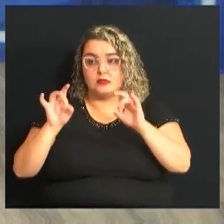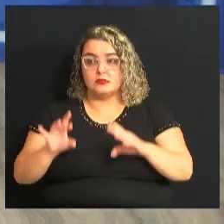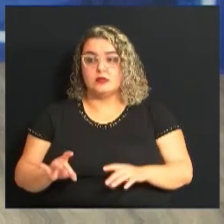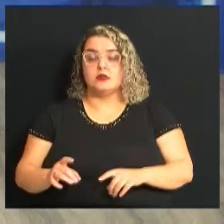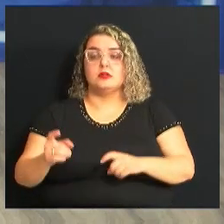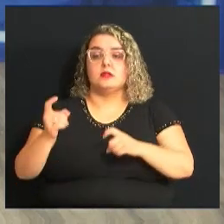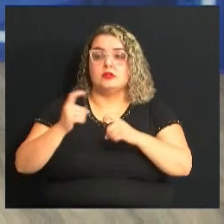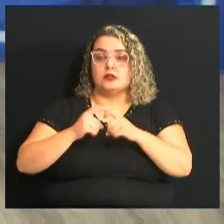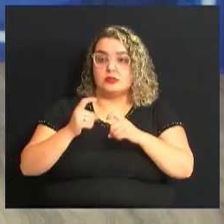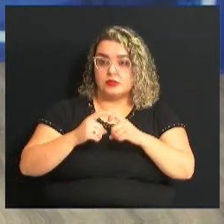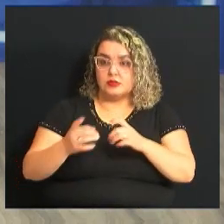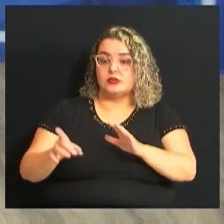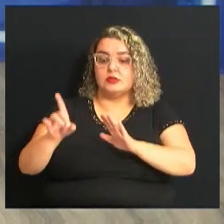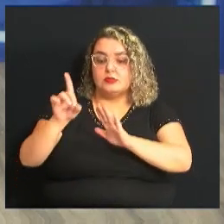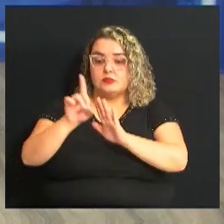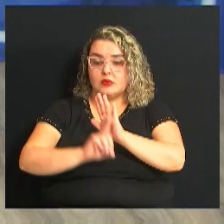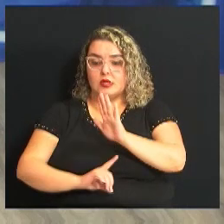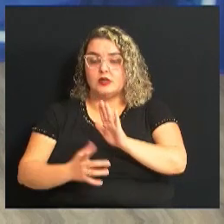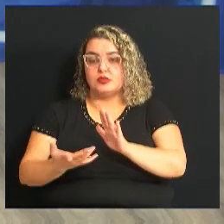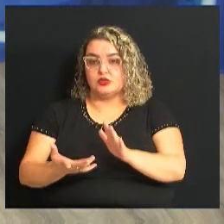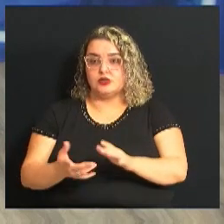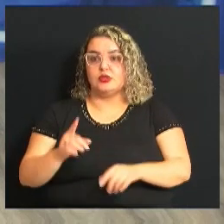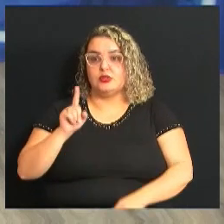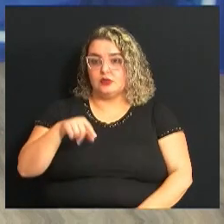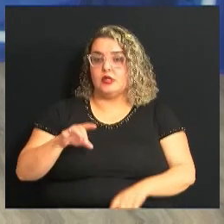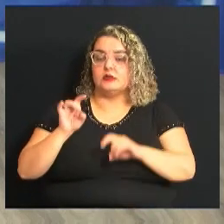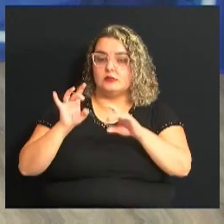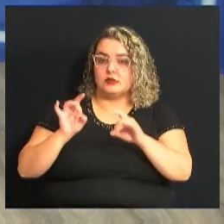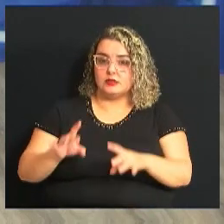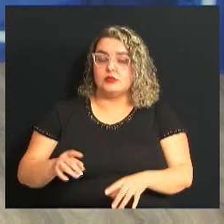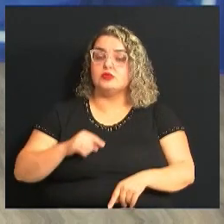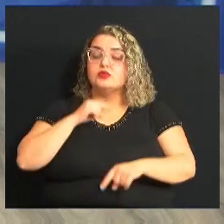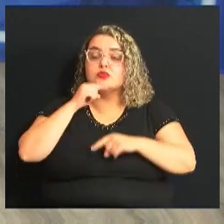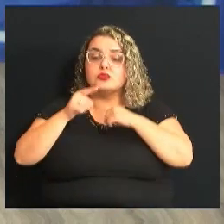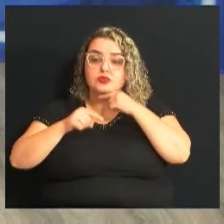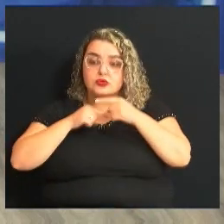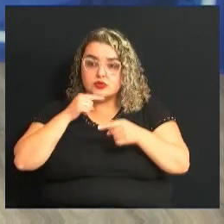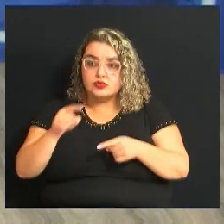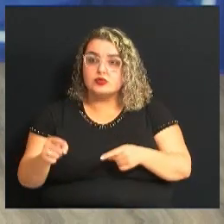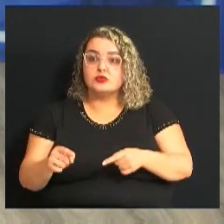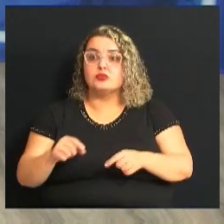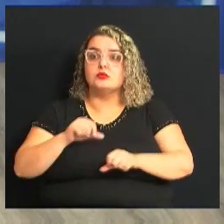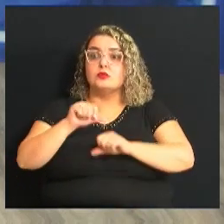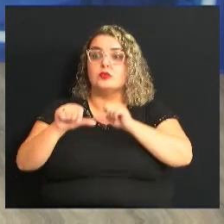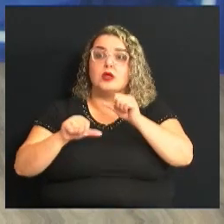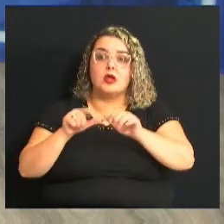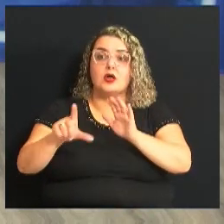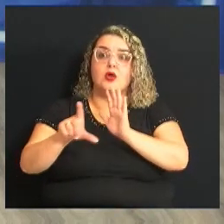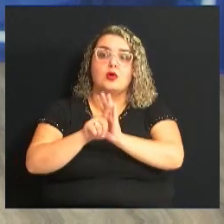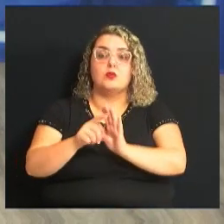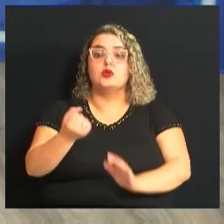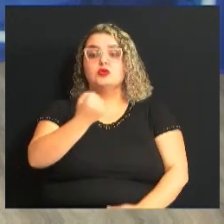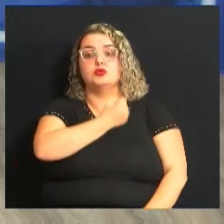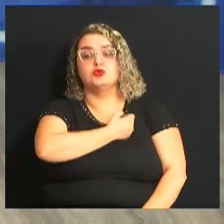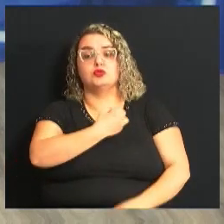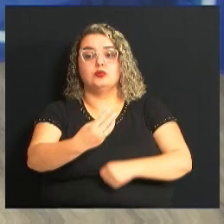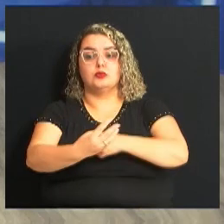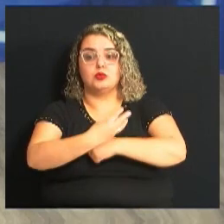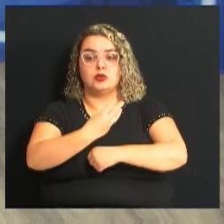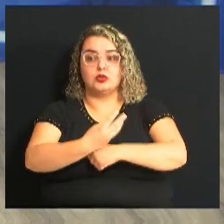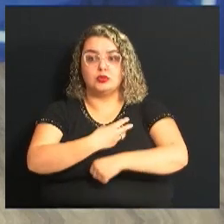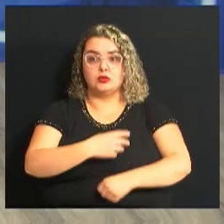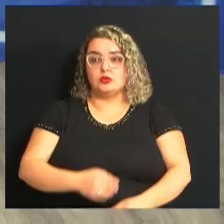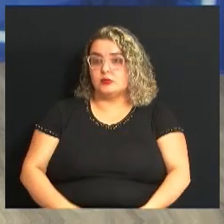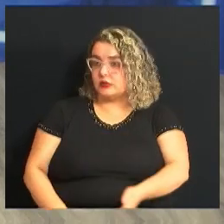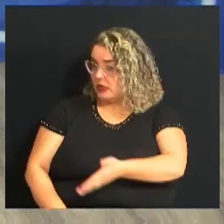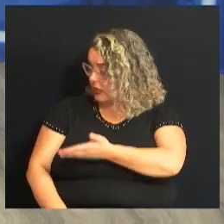Nicole Soares. Se você tiver alguma dúvida sobre este assunto, sobre essa alteração na lei, número do nosso WhatsApp está na